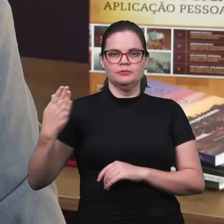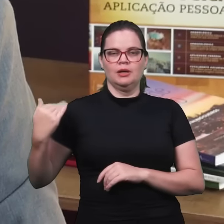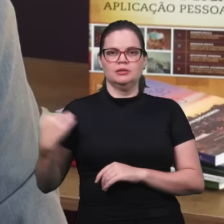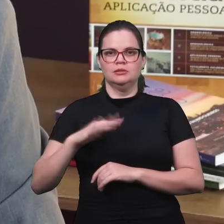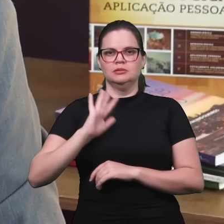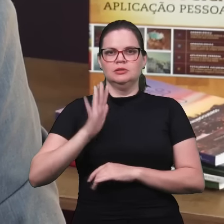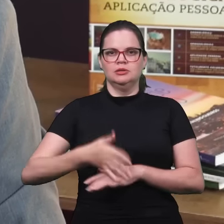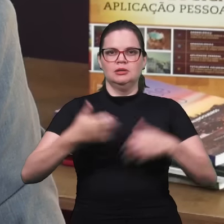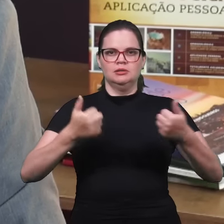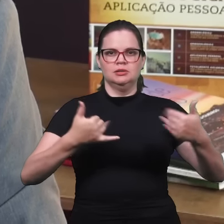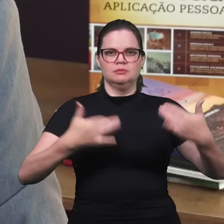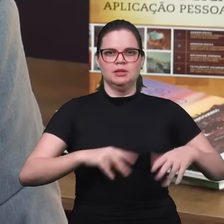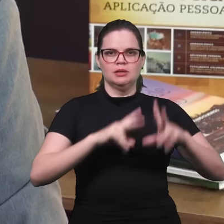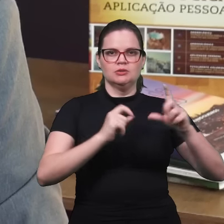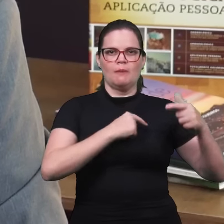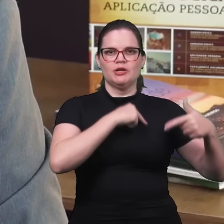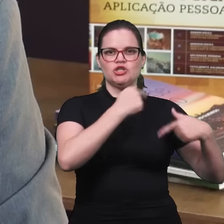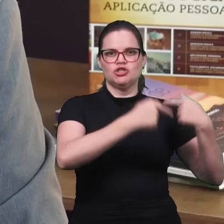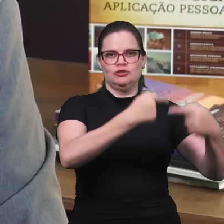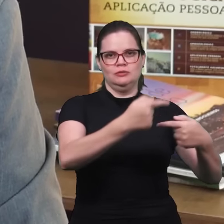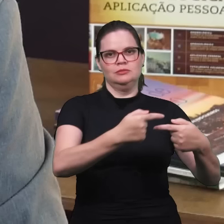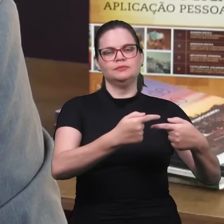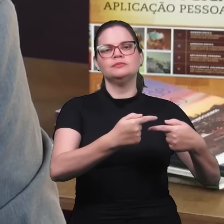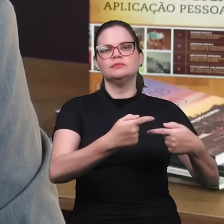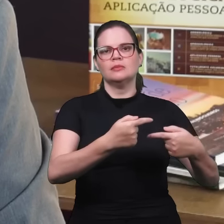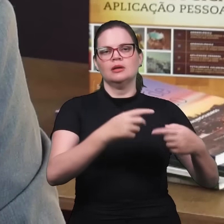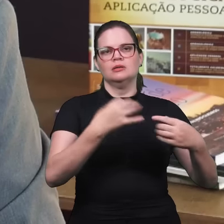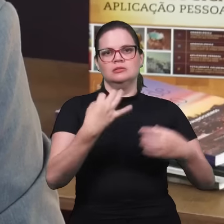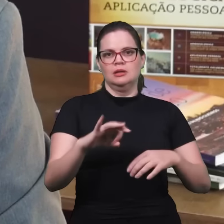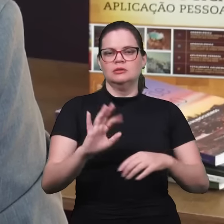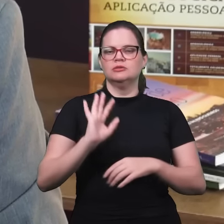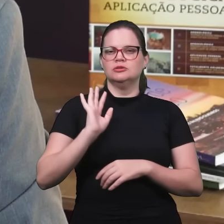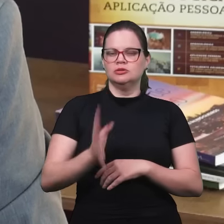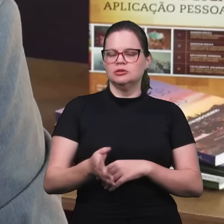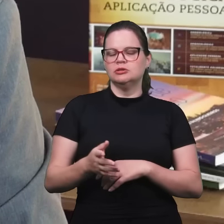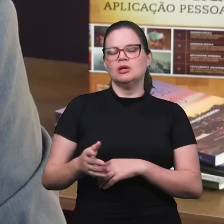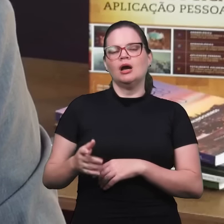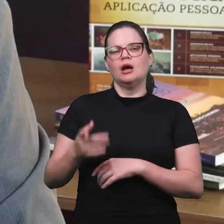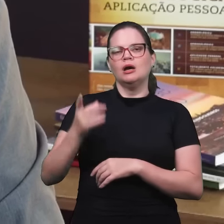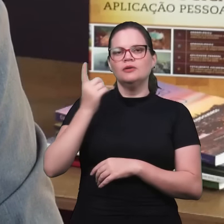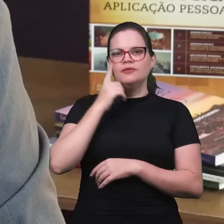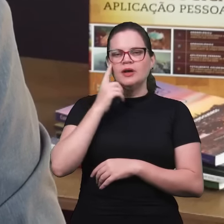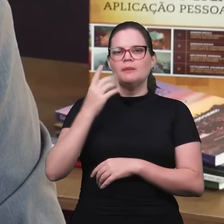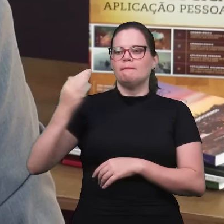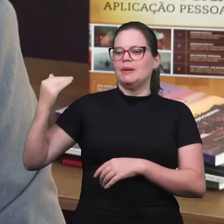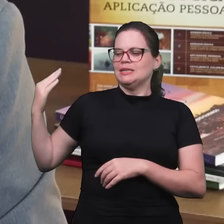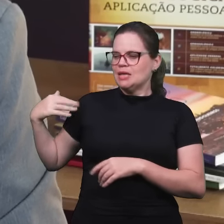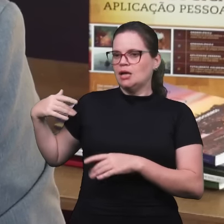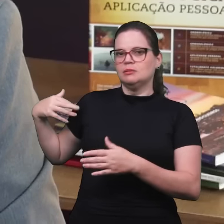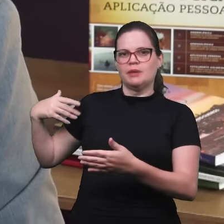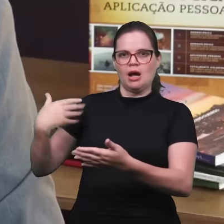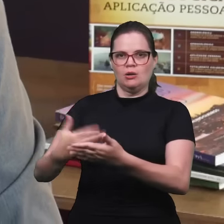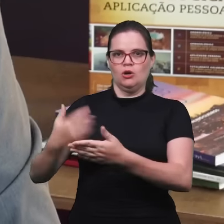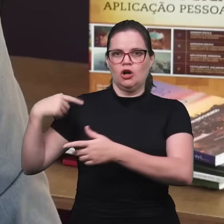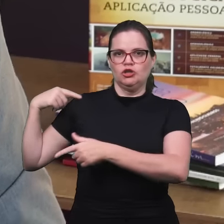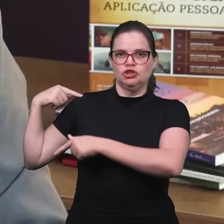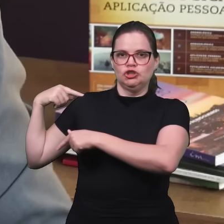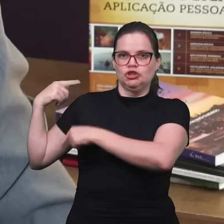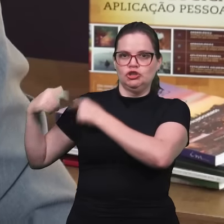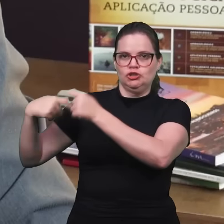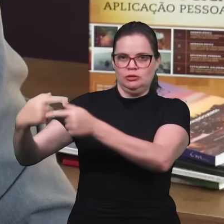das gerações, né? Nós estávamos contando regressivamente para chegar até a pessoa do Senhor Jesus. E eu gostaria que colocasse o